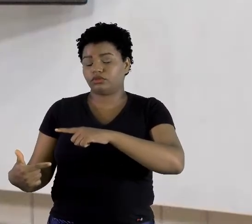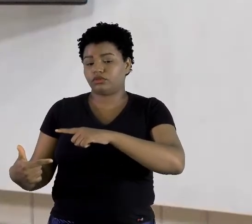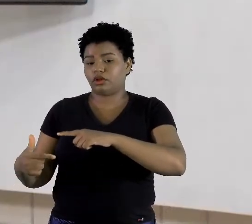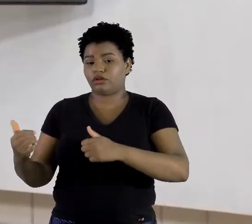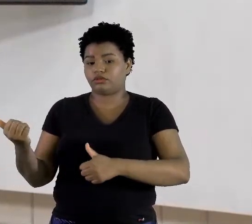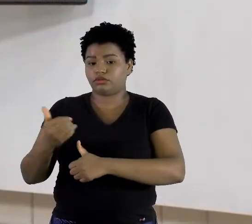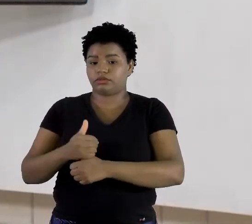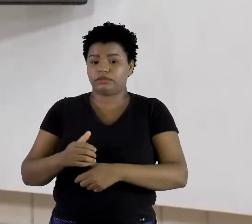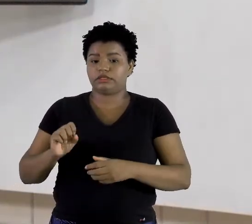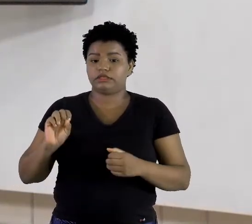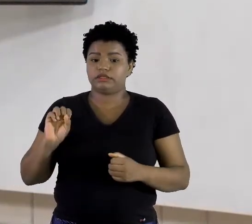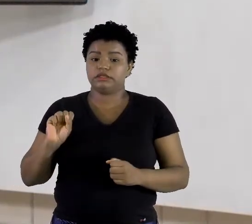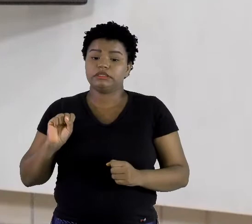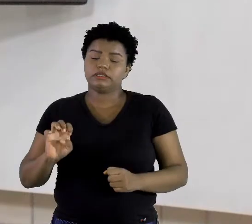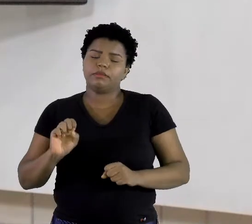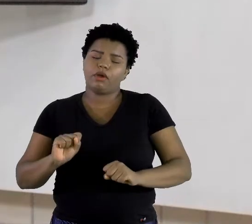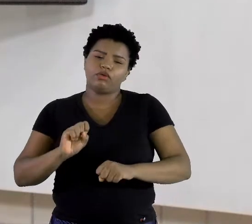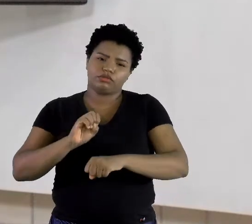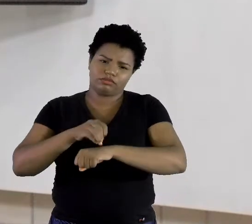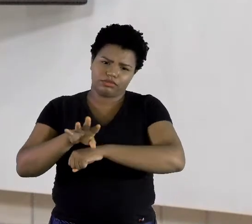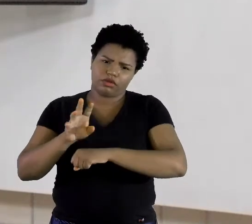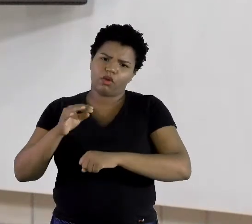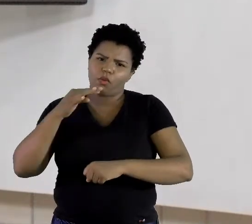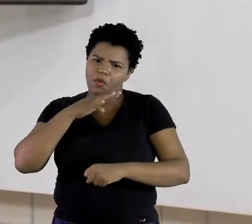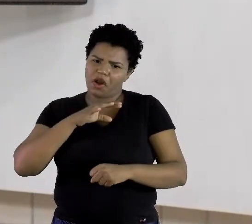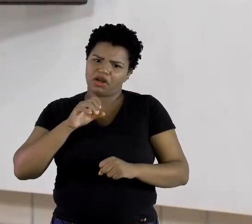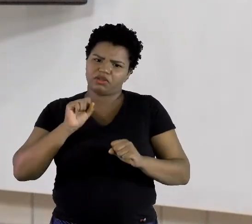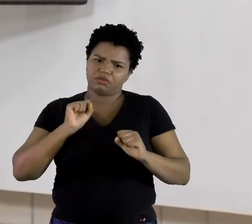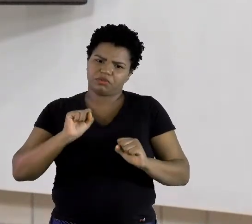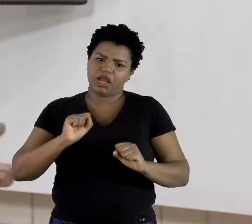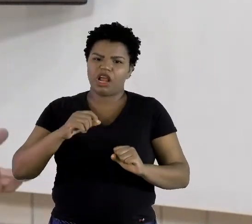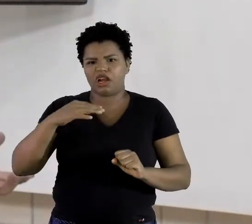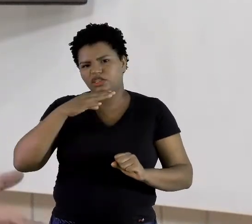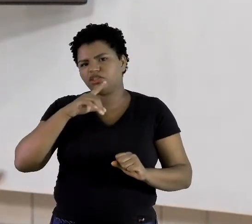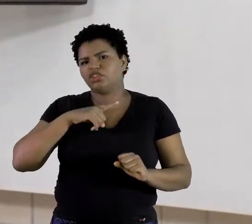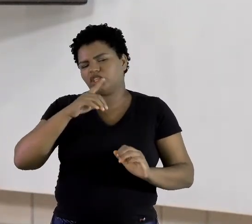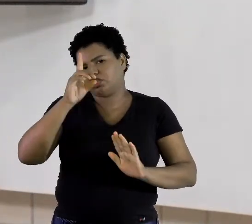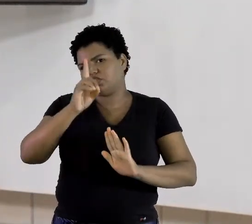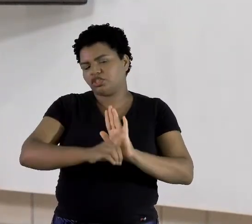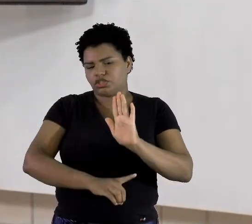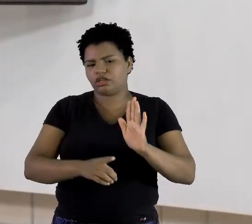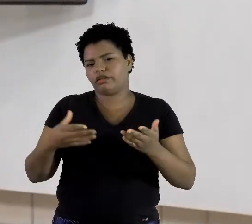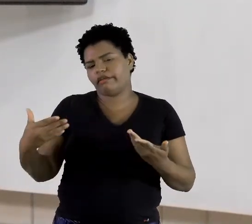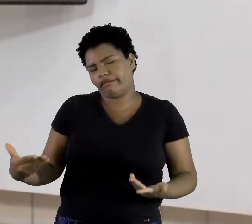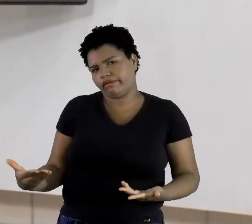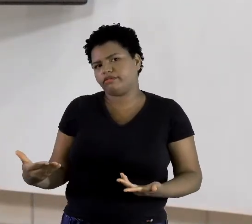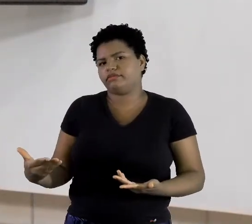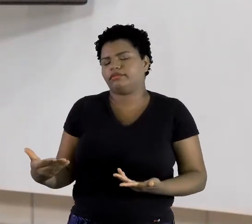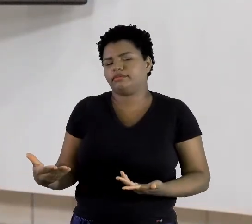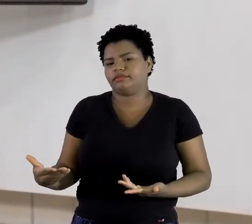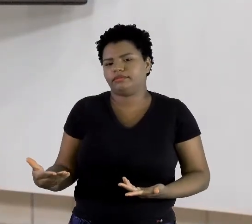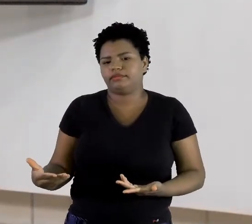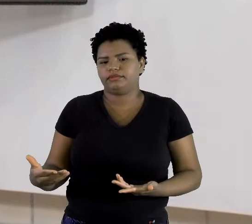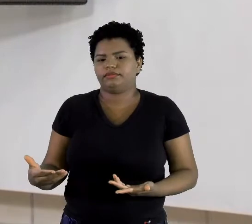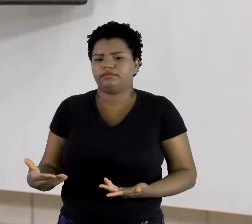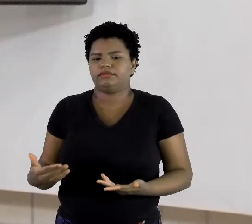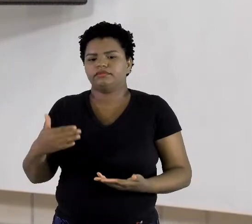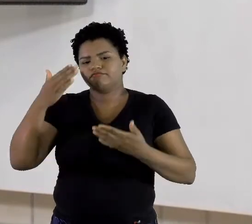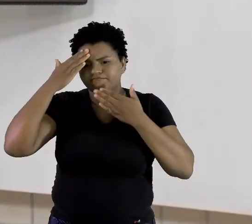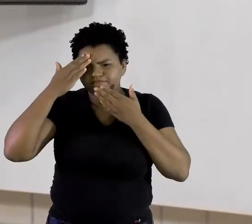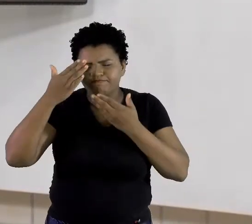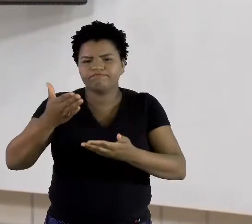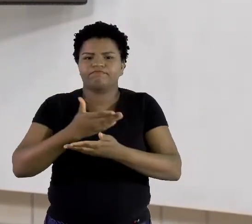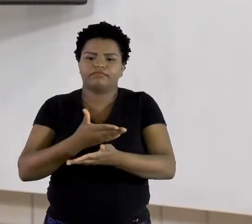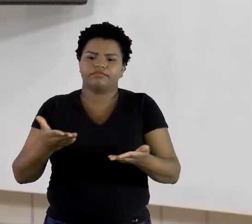Então, se eu pudesse deixar uma dica para vocês, eu acho que eu posso, acho que eu tenho esse direito, seria essa, ok? Então, agradeço a